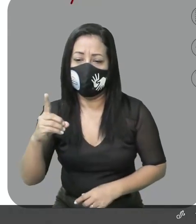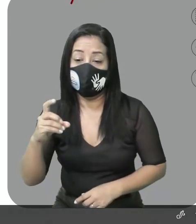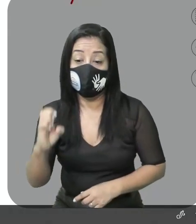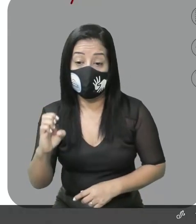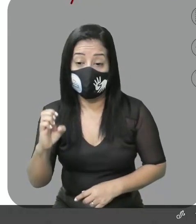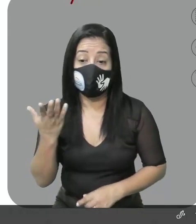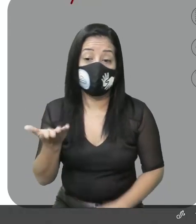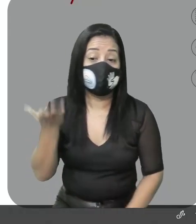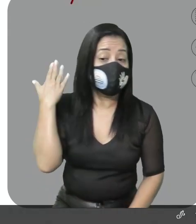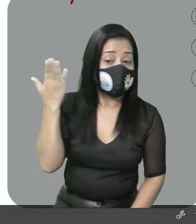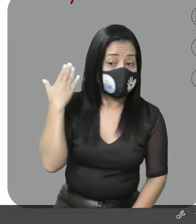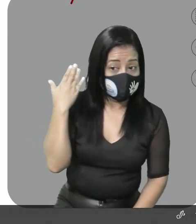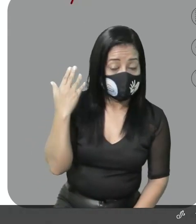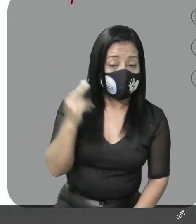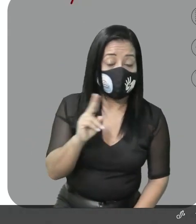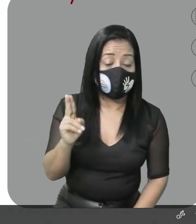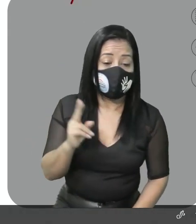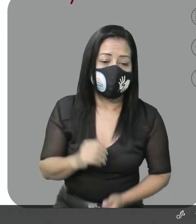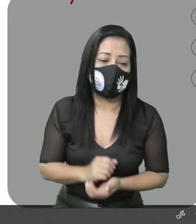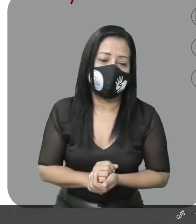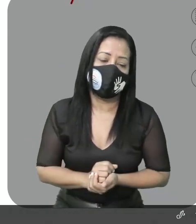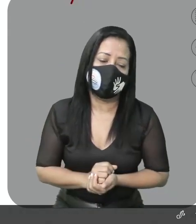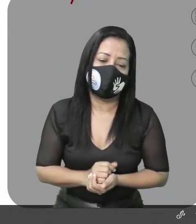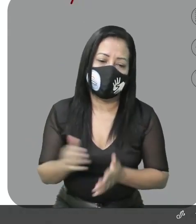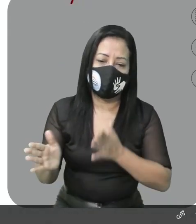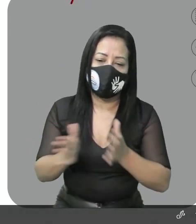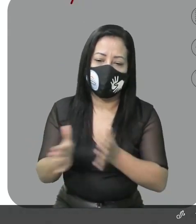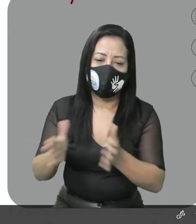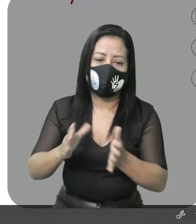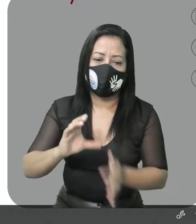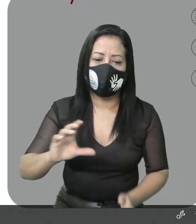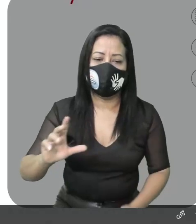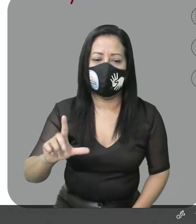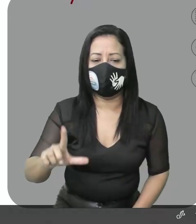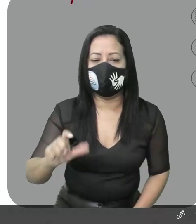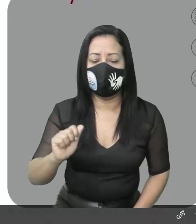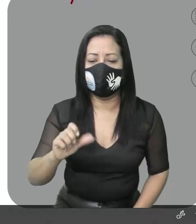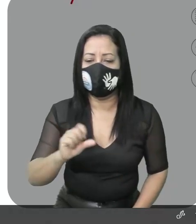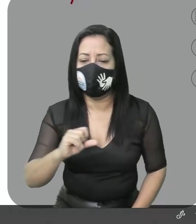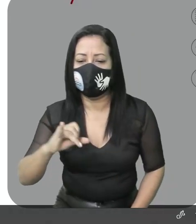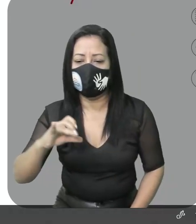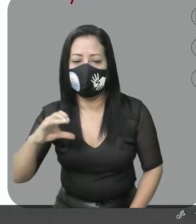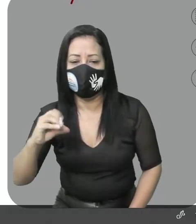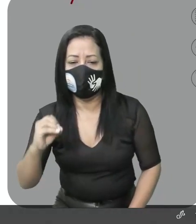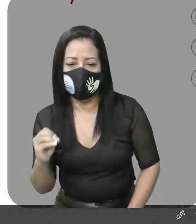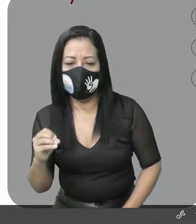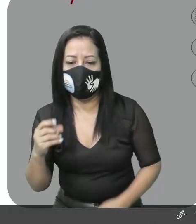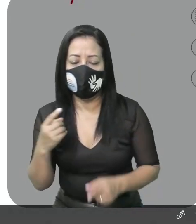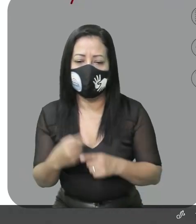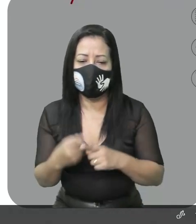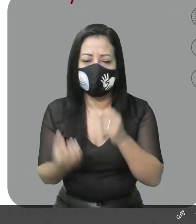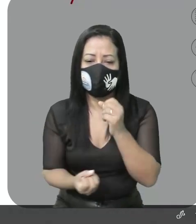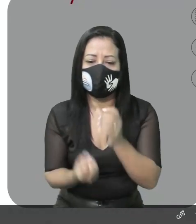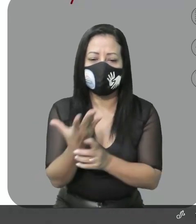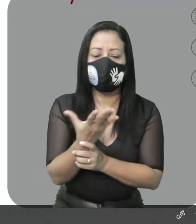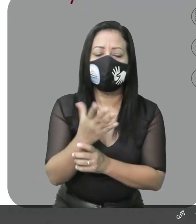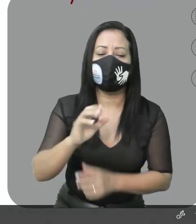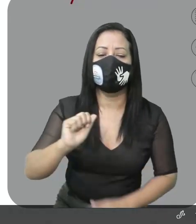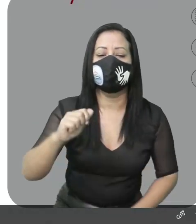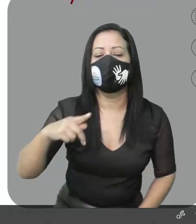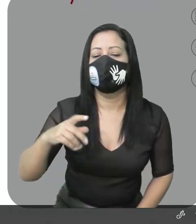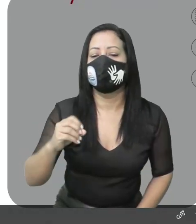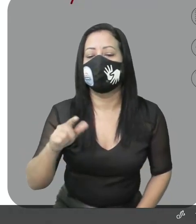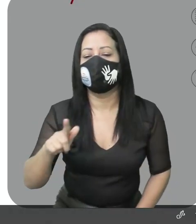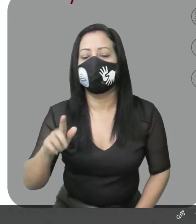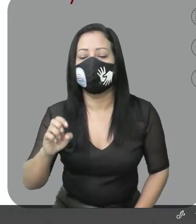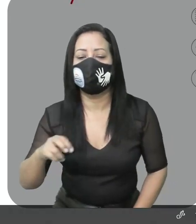período clássico. O período clássico ele atinge o apogeu, marcado por grande desenvolvimento